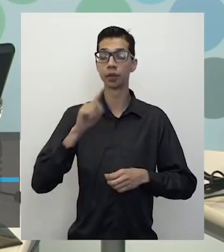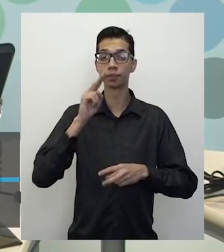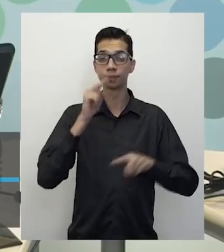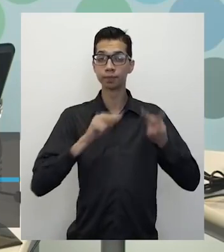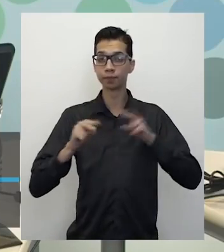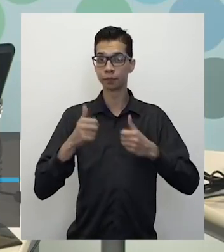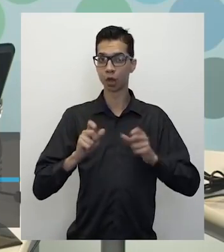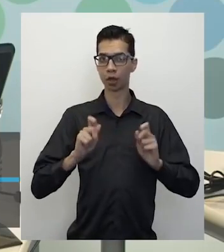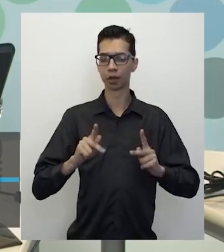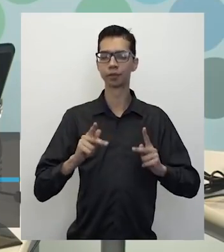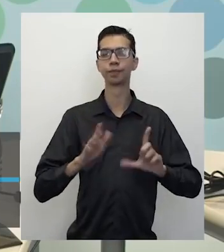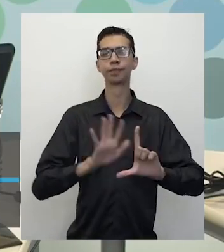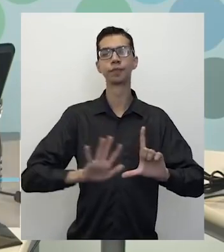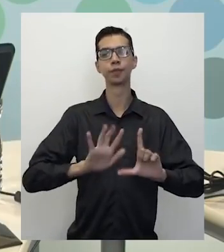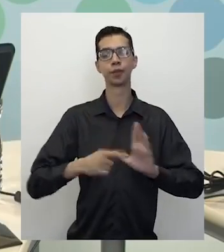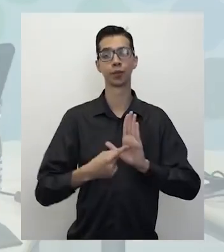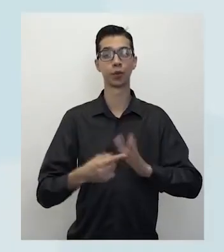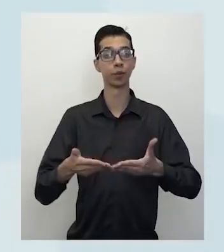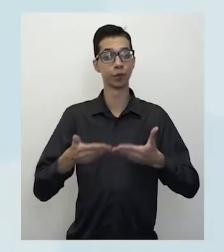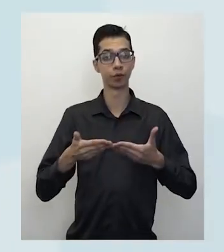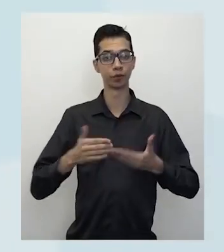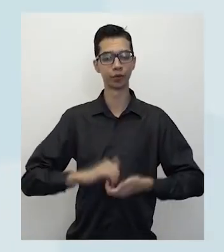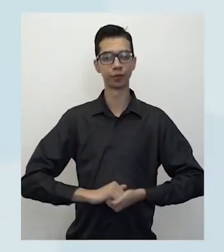Pode soltar para mim a crônica, por favor.